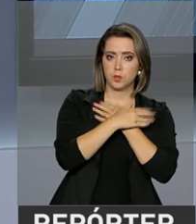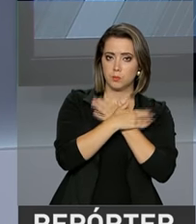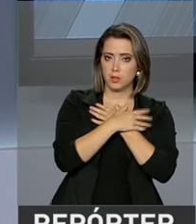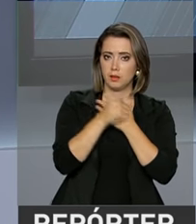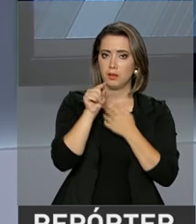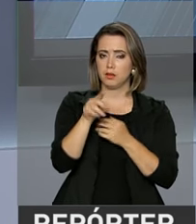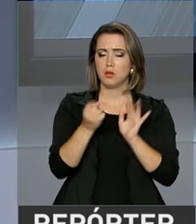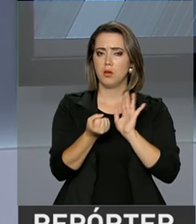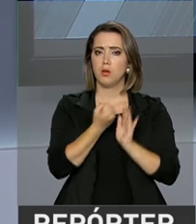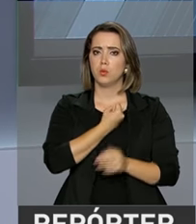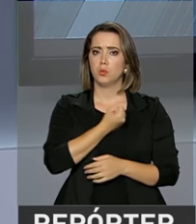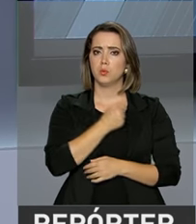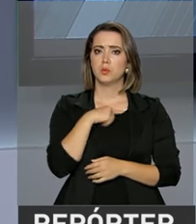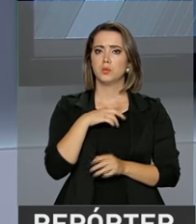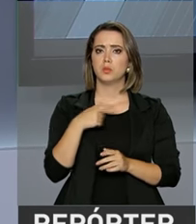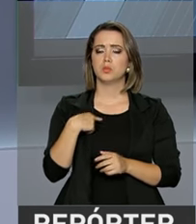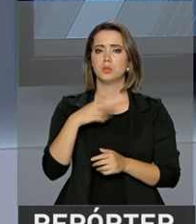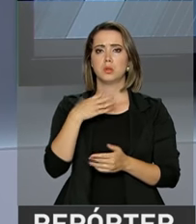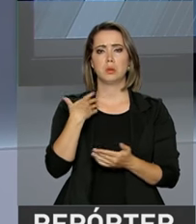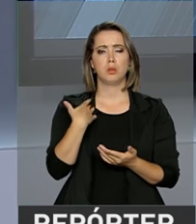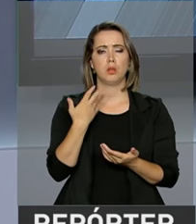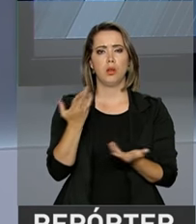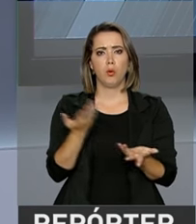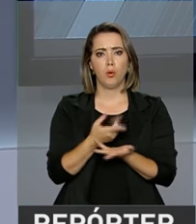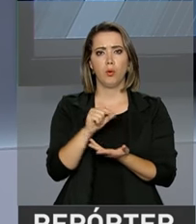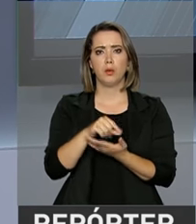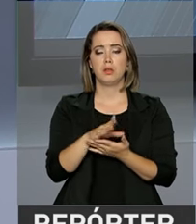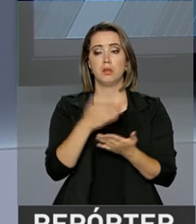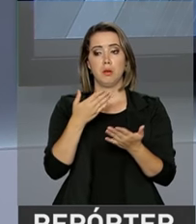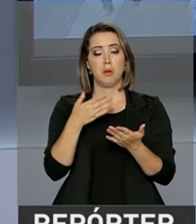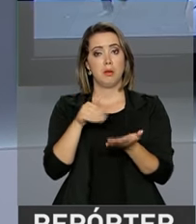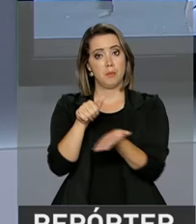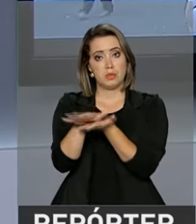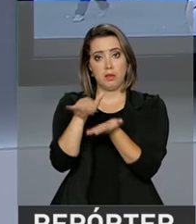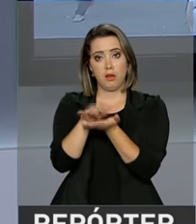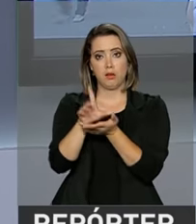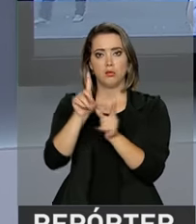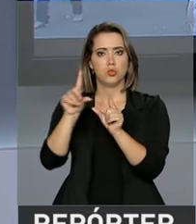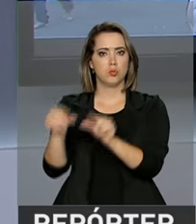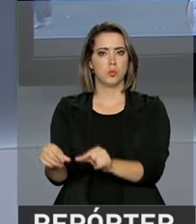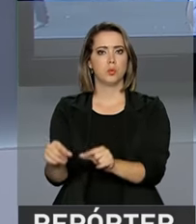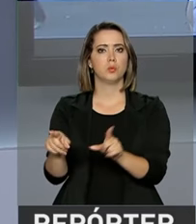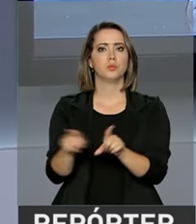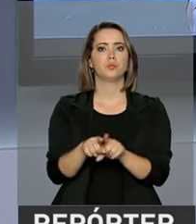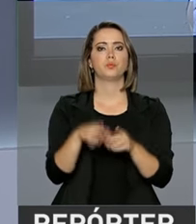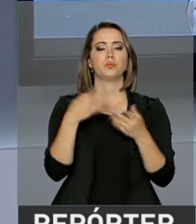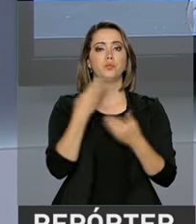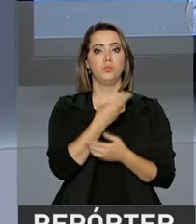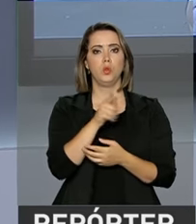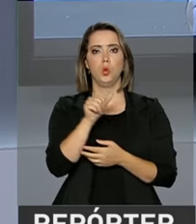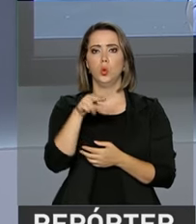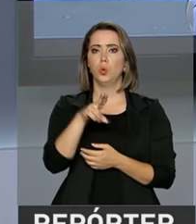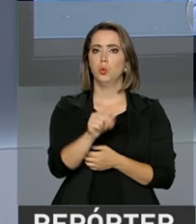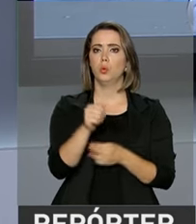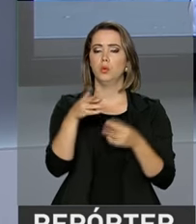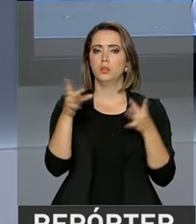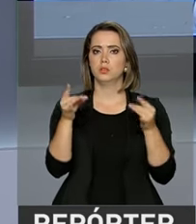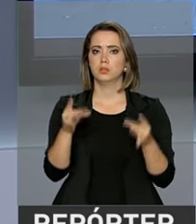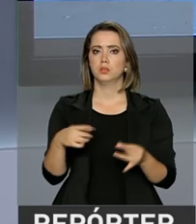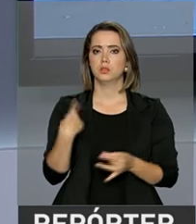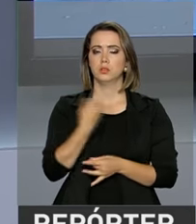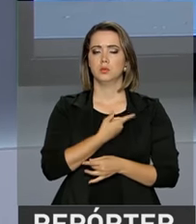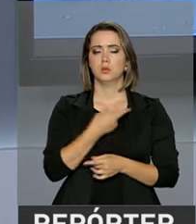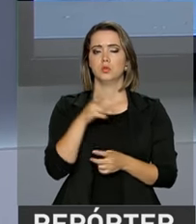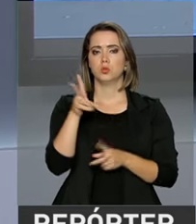dados mostram que o ritmo de demissões perdeu fôlego. A repórter Luana Karen está no Ministério do Trabalho e tem os detalhes para a